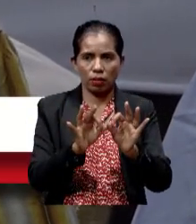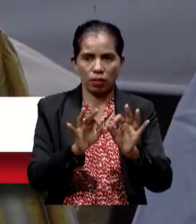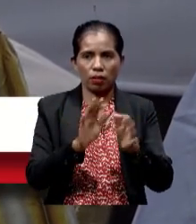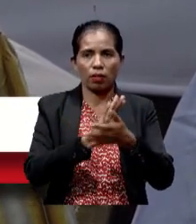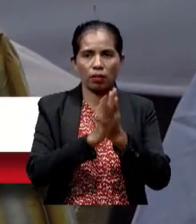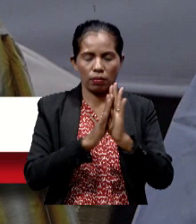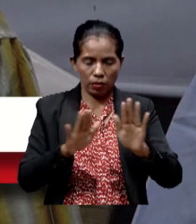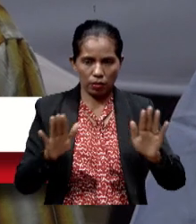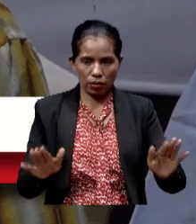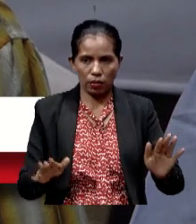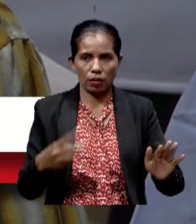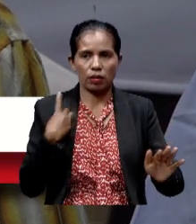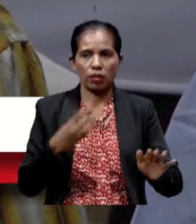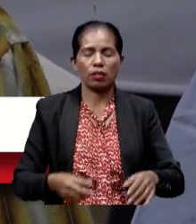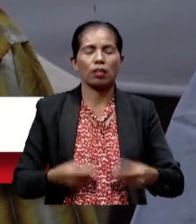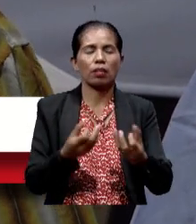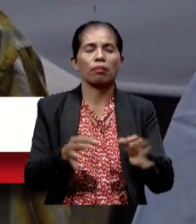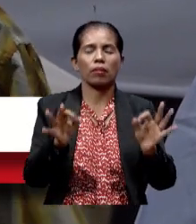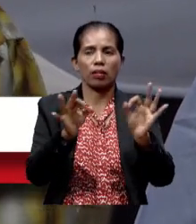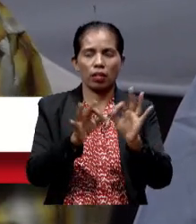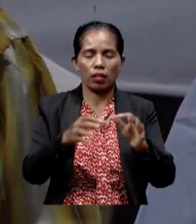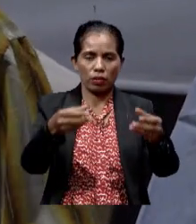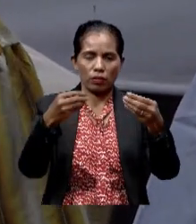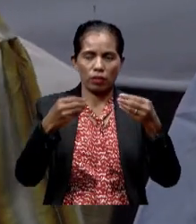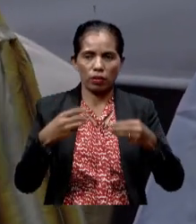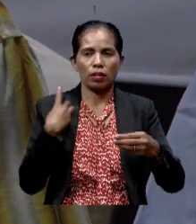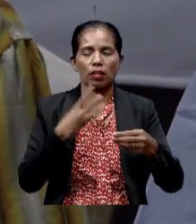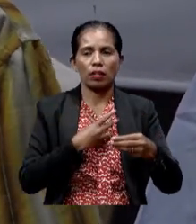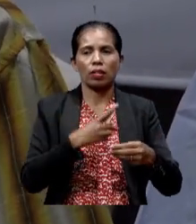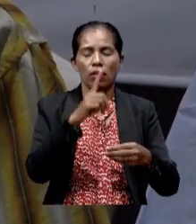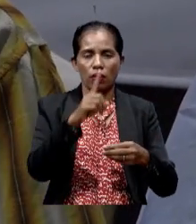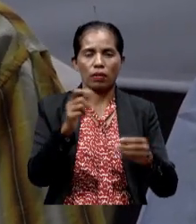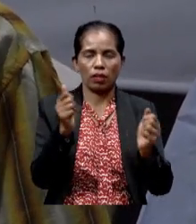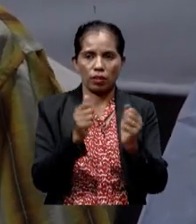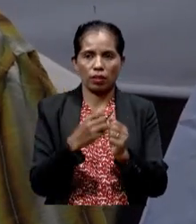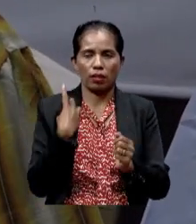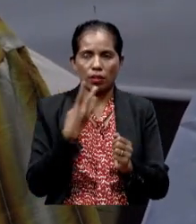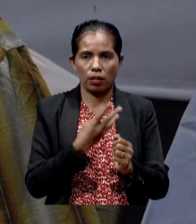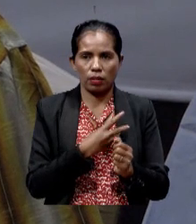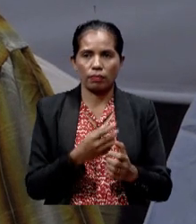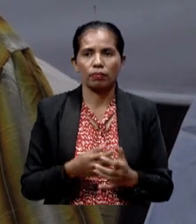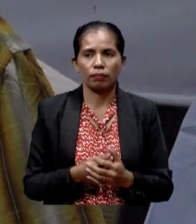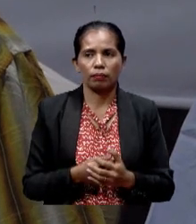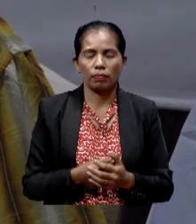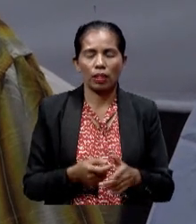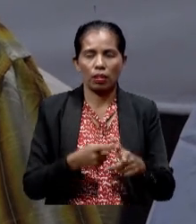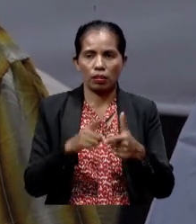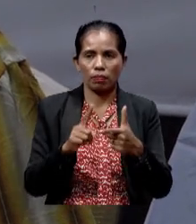fraternidade humano nem maka isso é importante entre ita ou ita, nem importante.